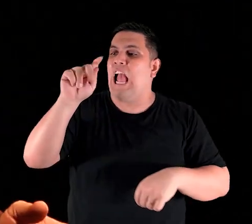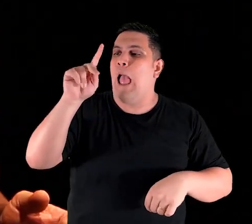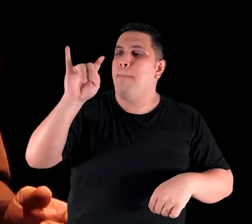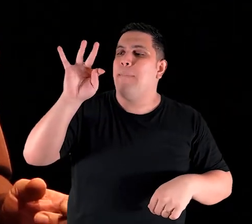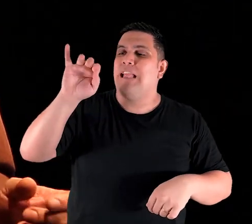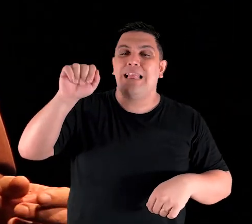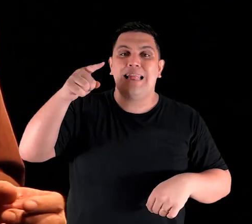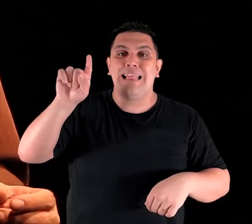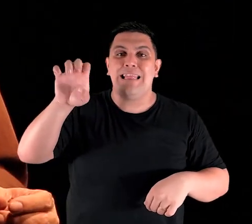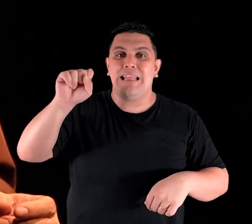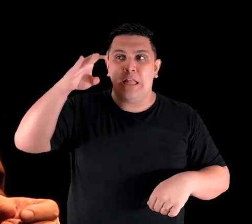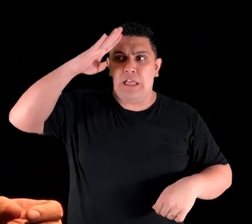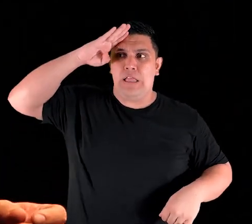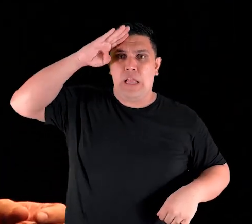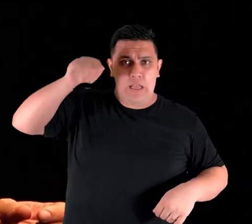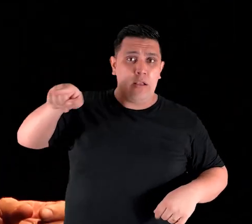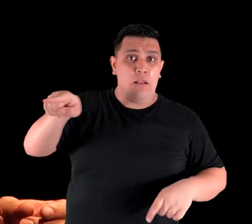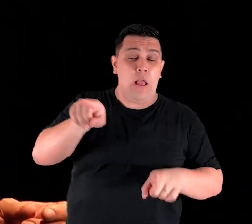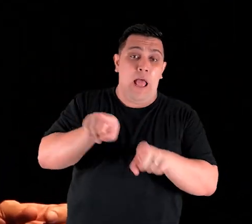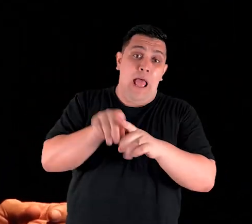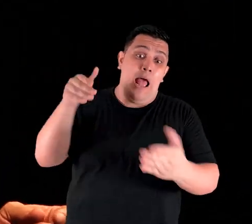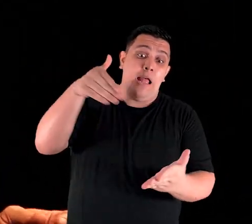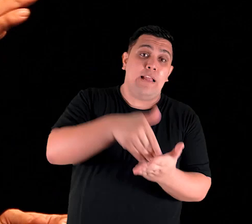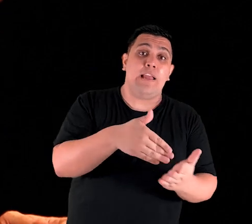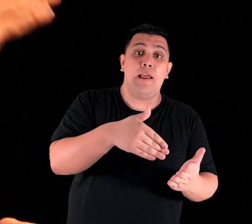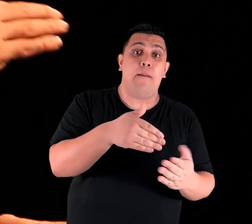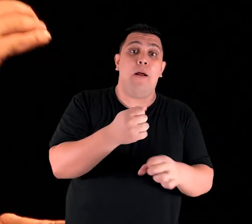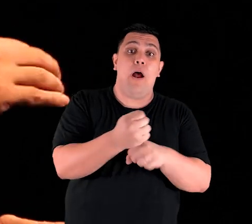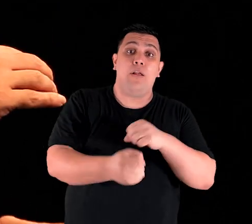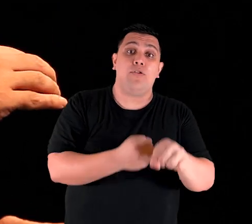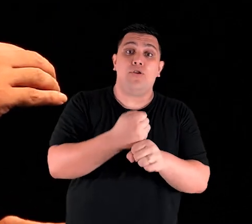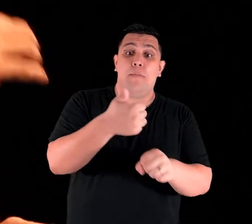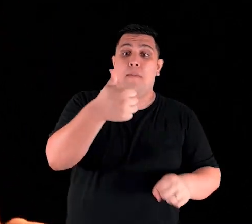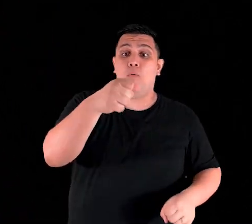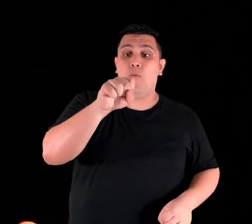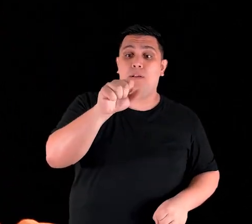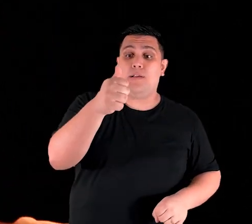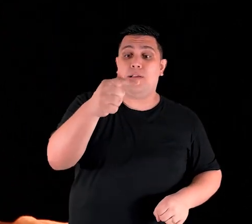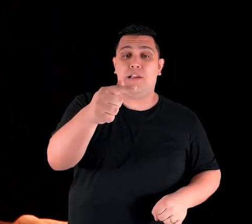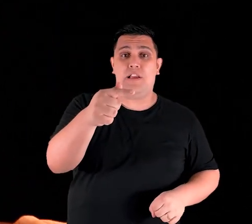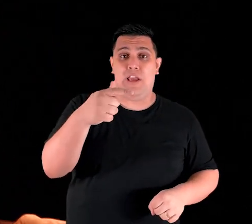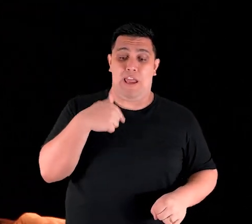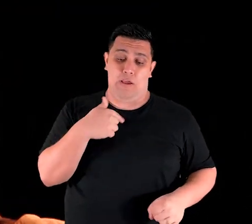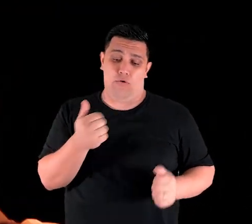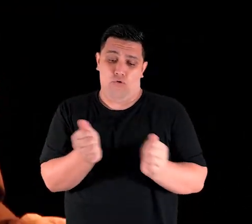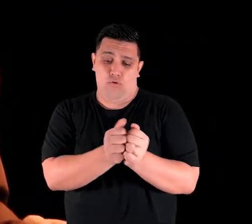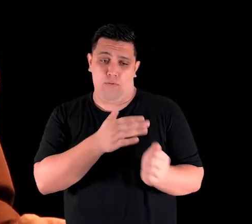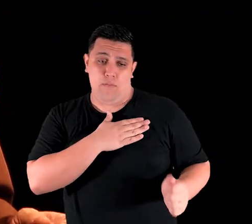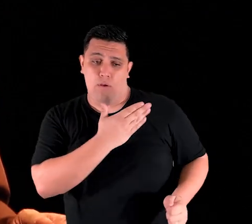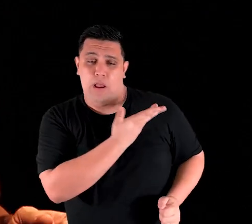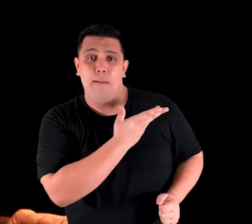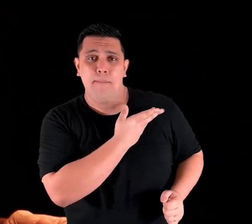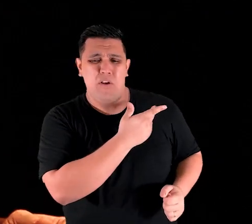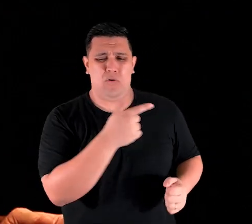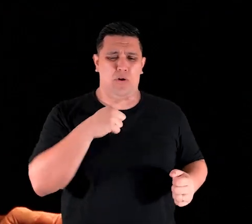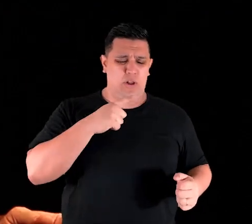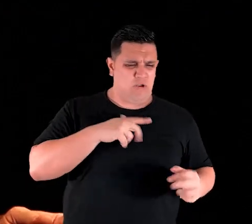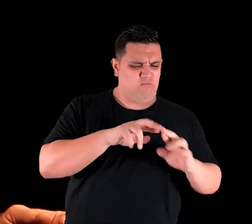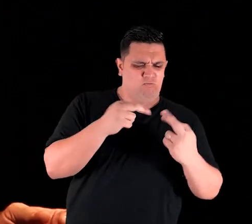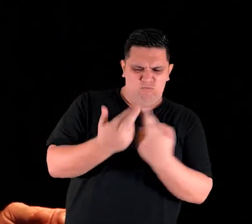que em 1817, eu e meus companheiros de tantas reuniões, de tantos movimentos,